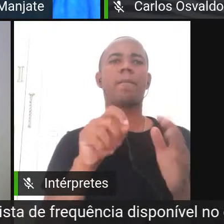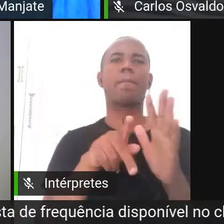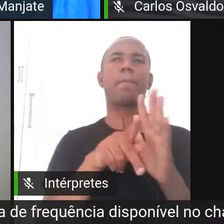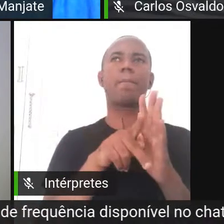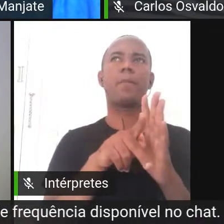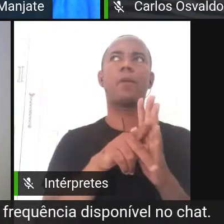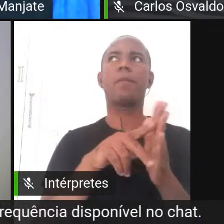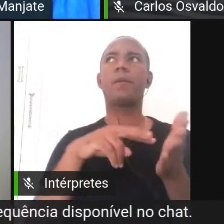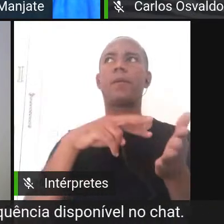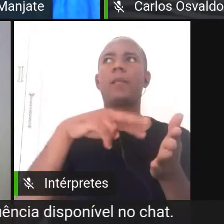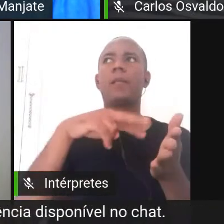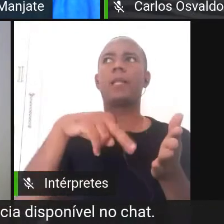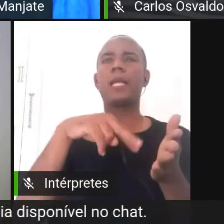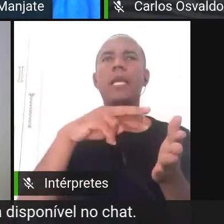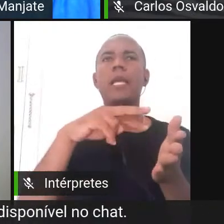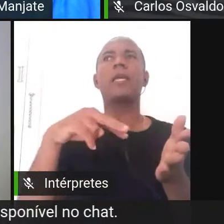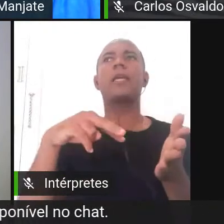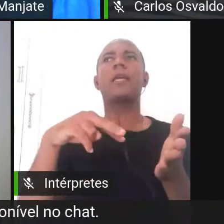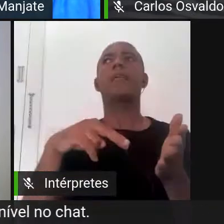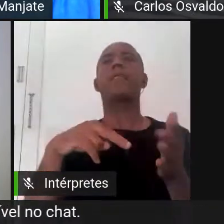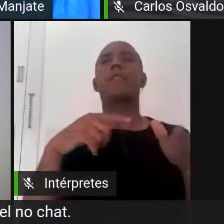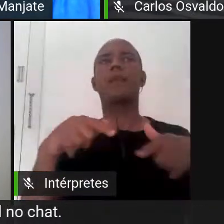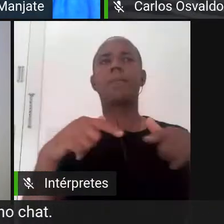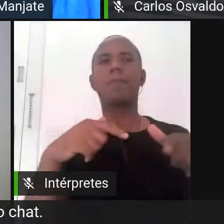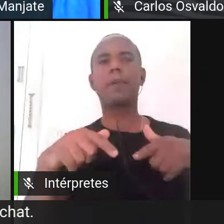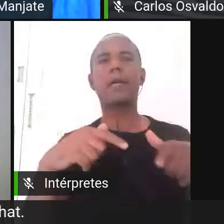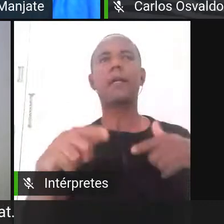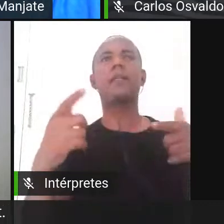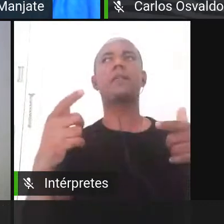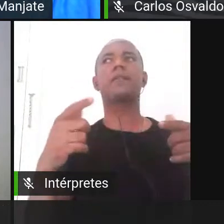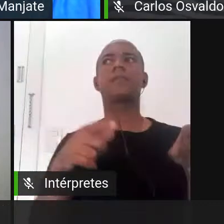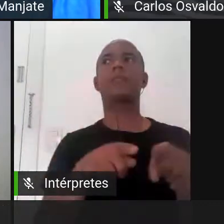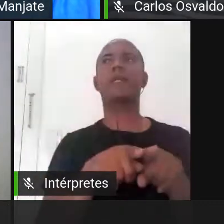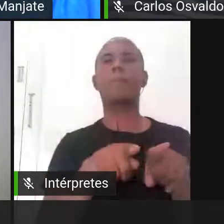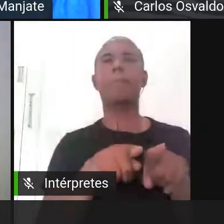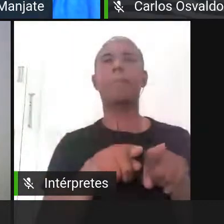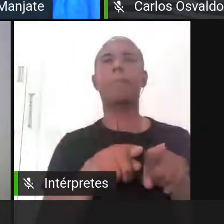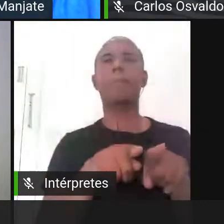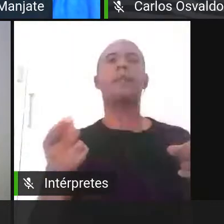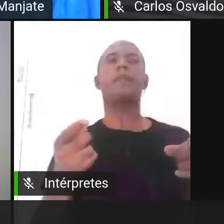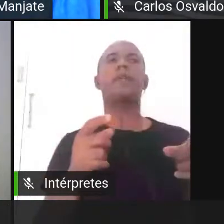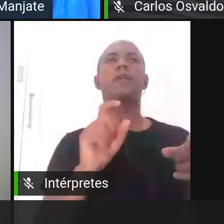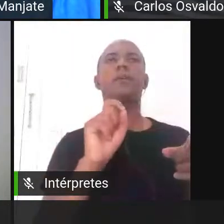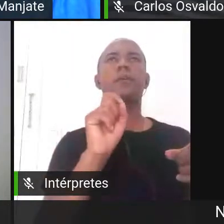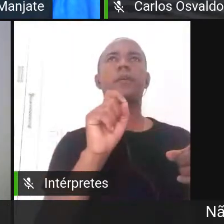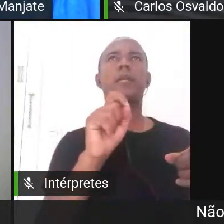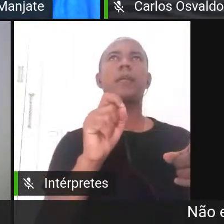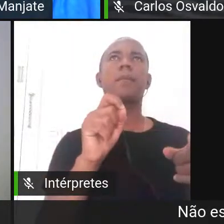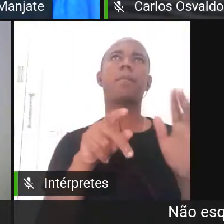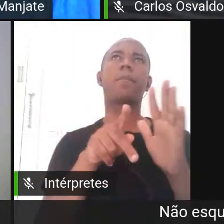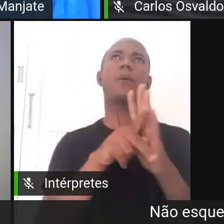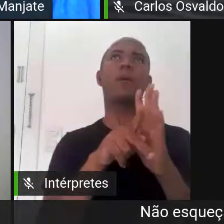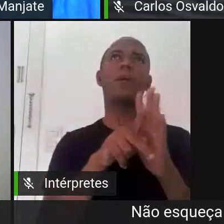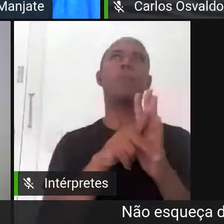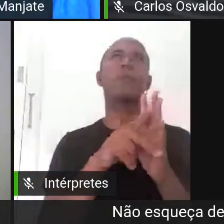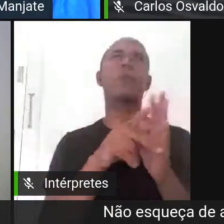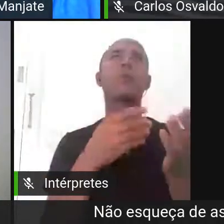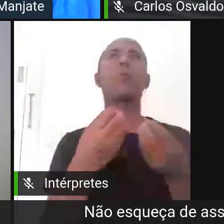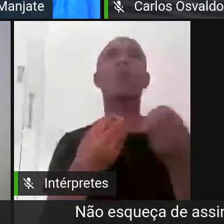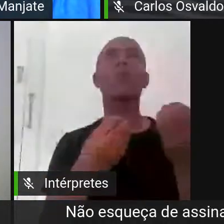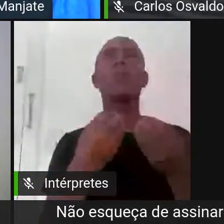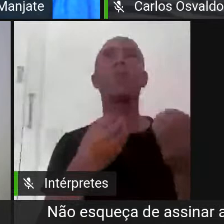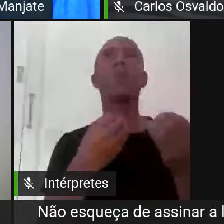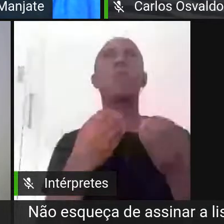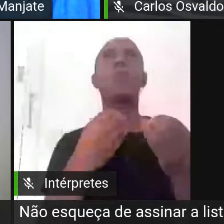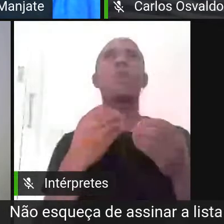porque entendo o meu contributo como algo que ultrapassa a literatura escrita e